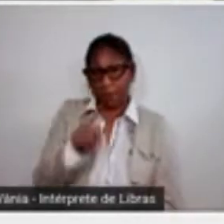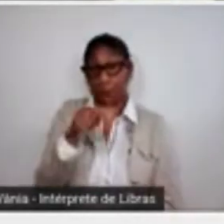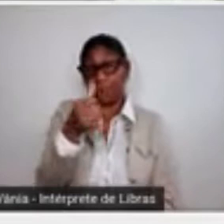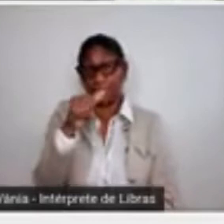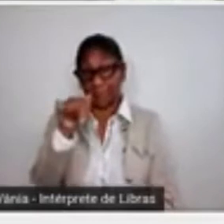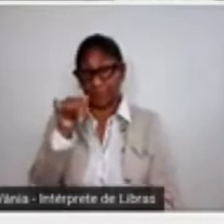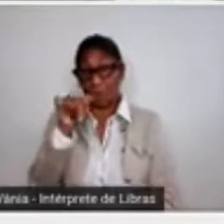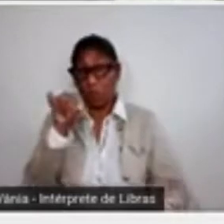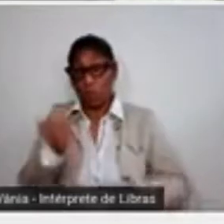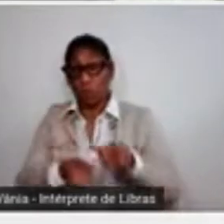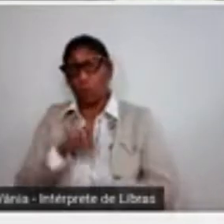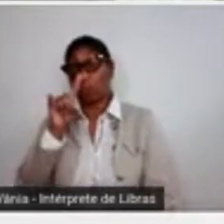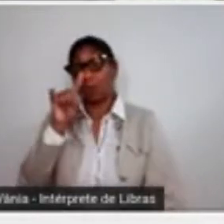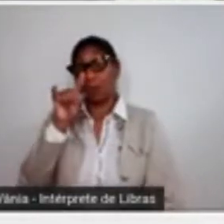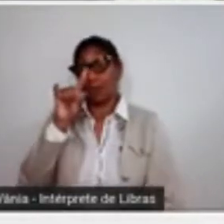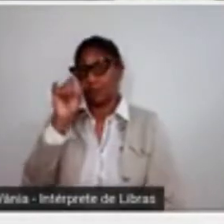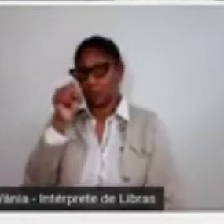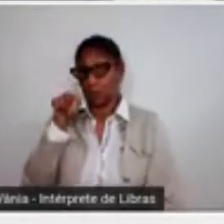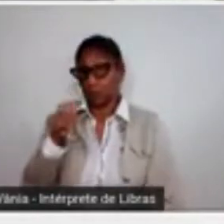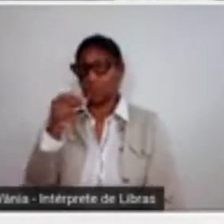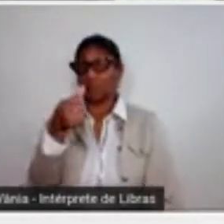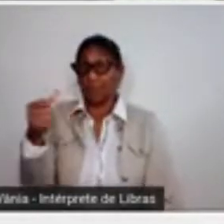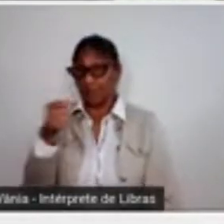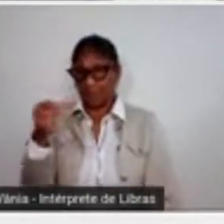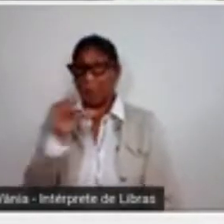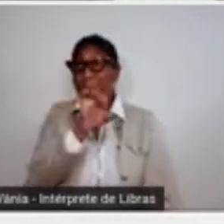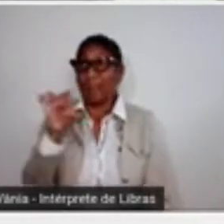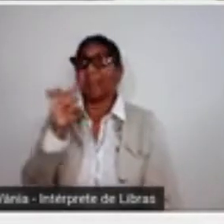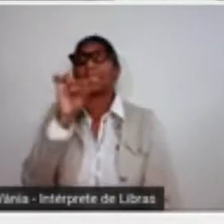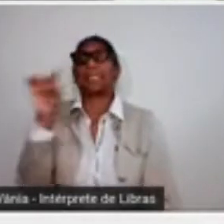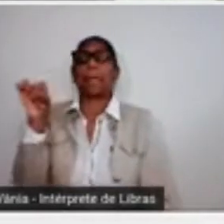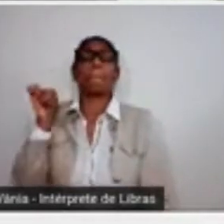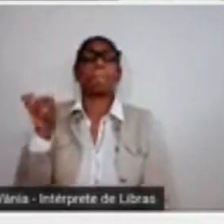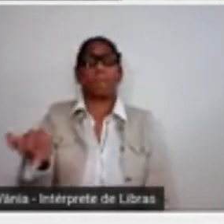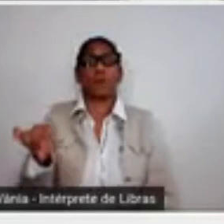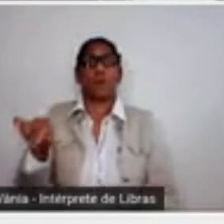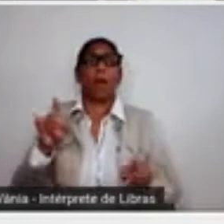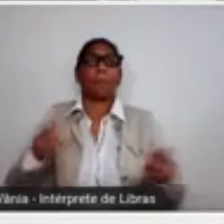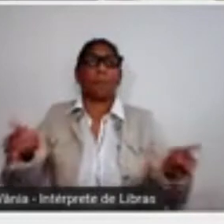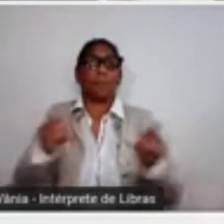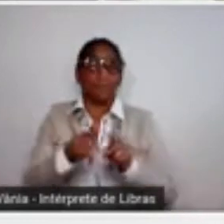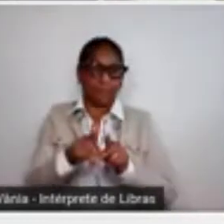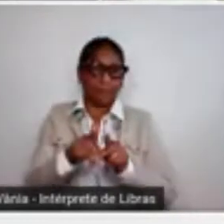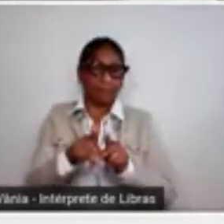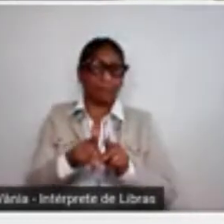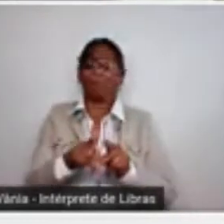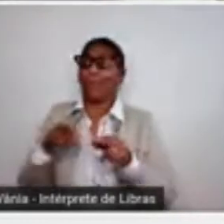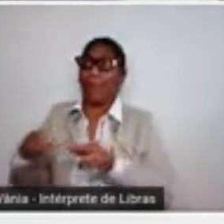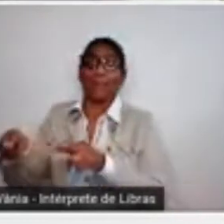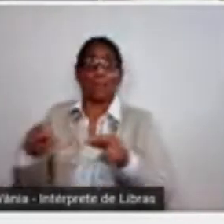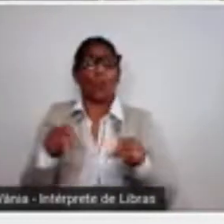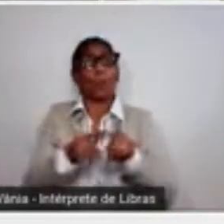para 18,53 para cada 100 mil habitantes as hospitalizações. Veja que a gente passou por outras regiões que oscilam